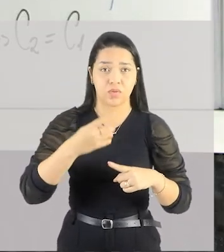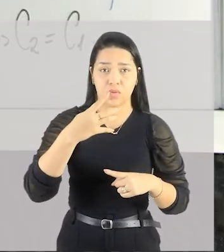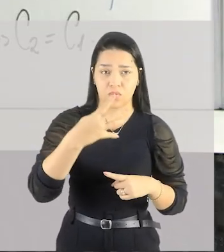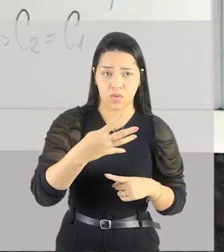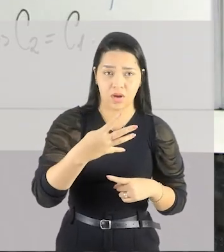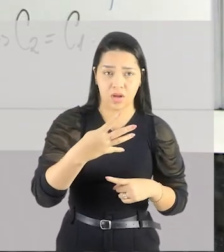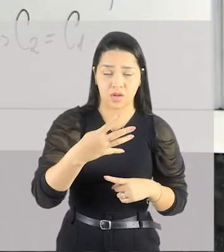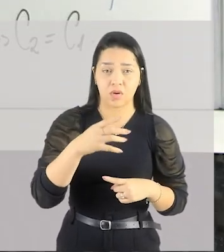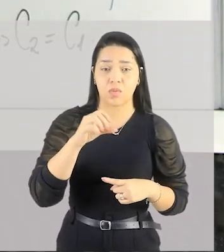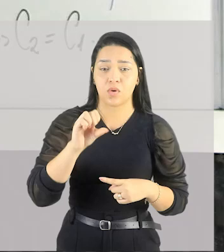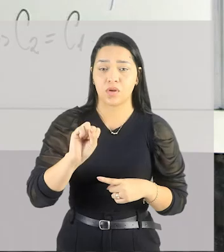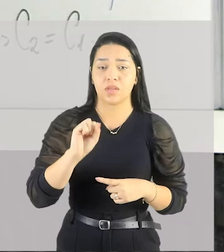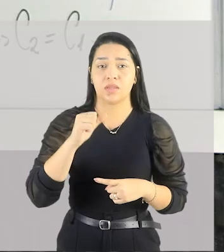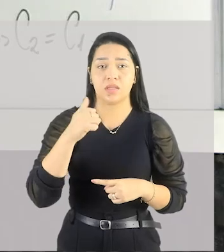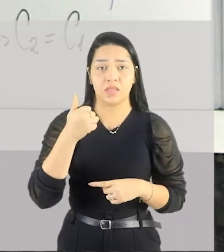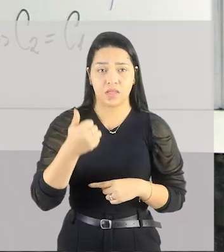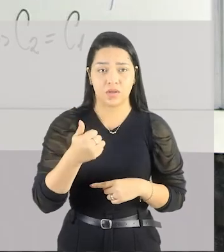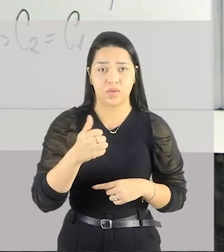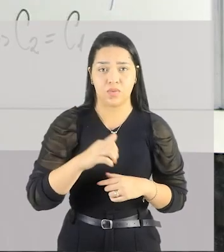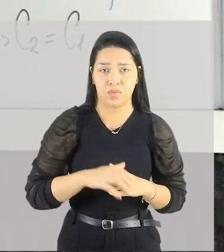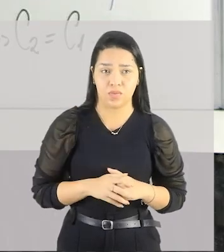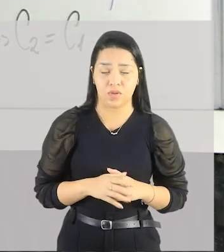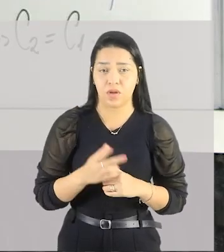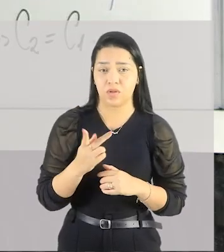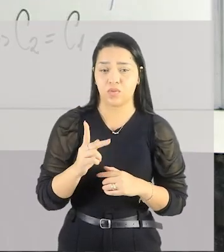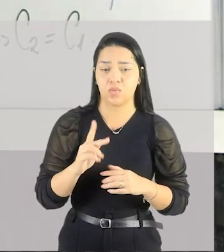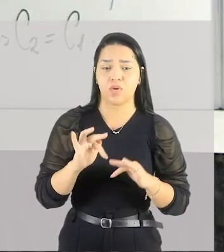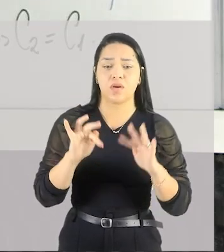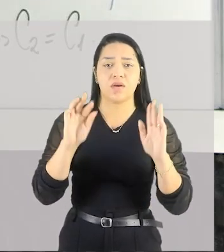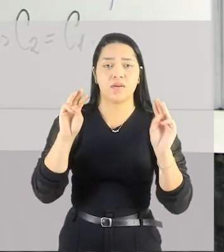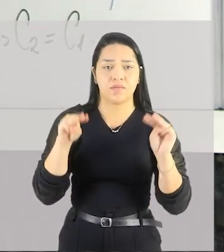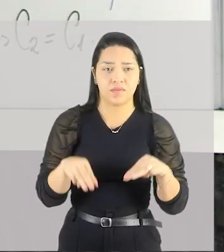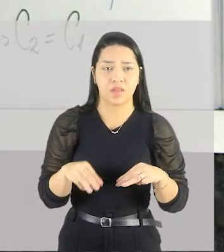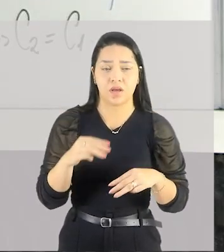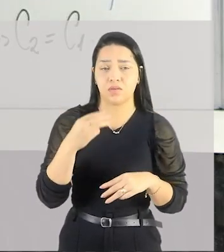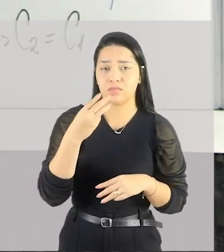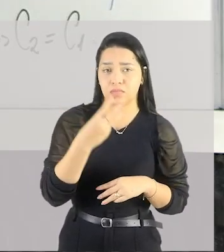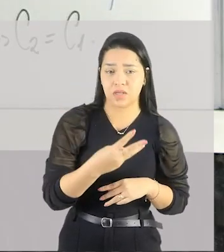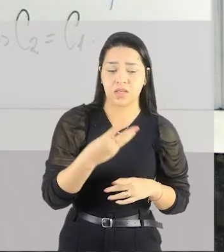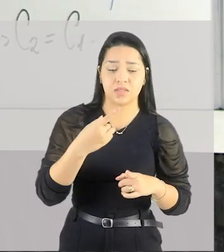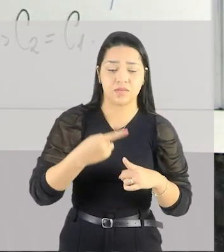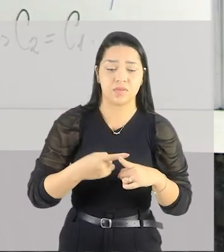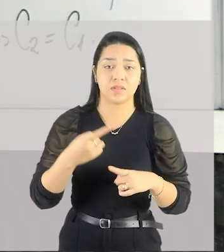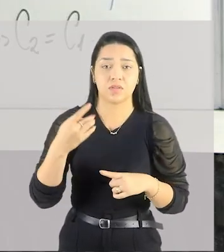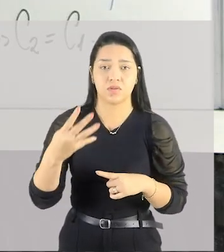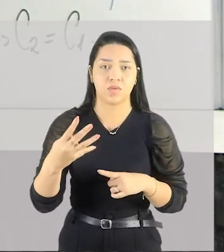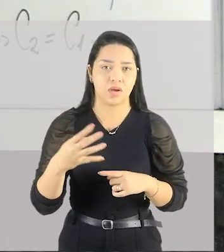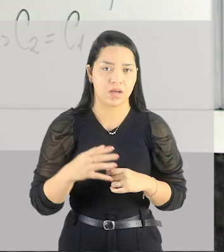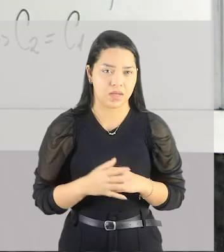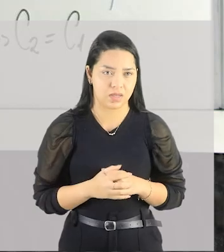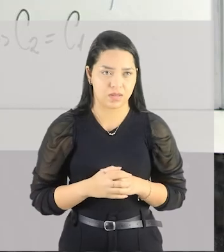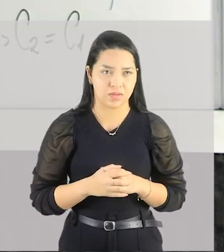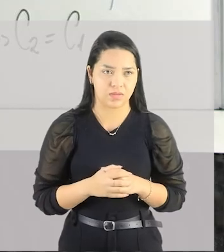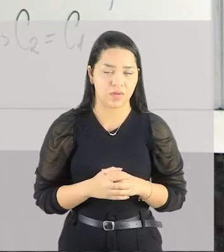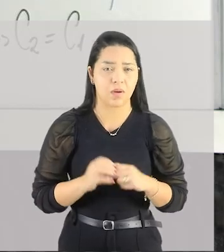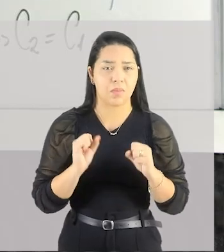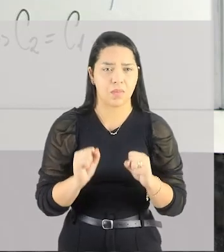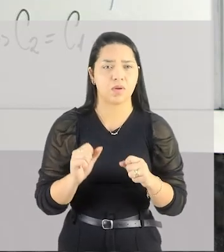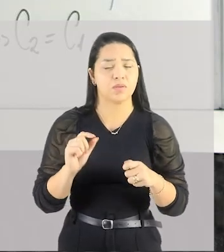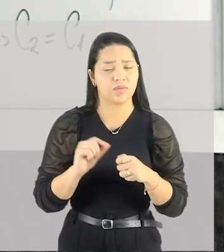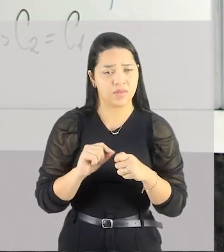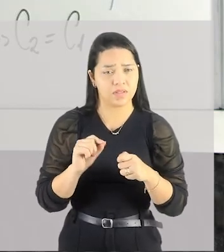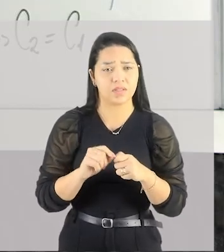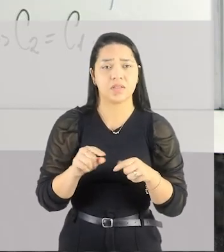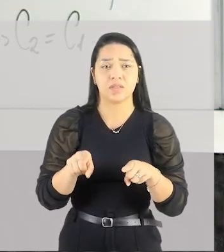vezes 81, tudo isso sobre 1 dividido para